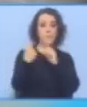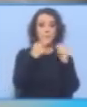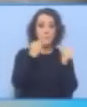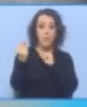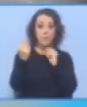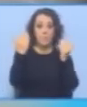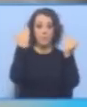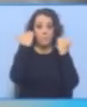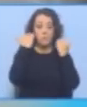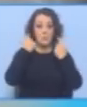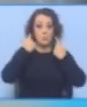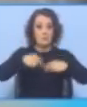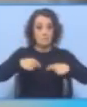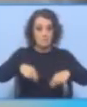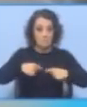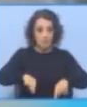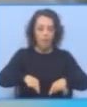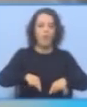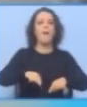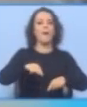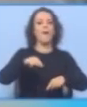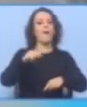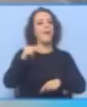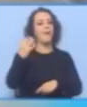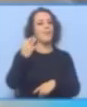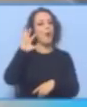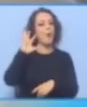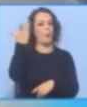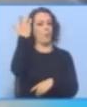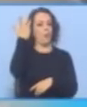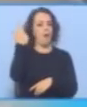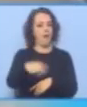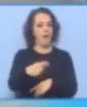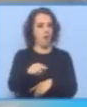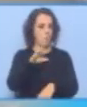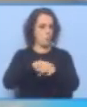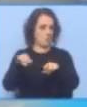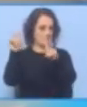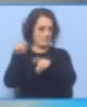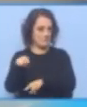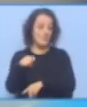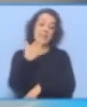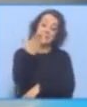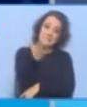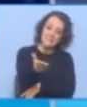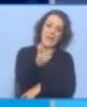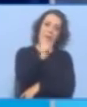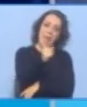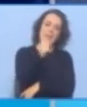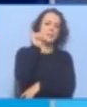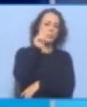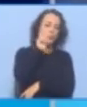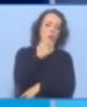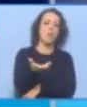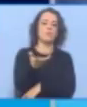sobre eles, eles acontecem, tendo em conta de facto o que está em questão. Pois é, isso que eu acho que é importante, quer dizer, não